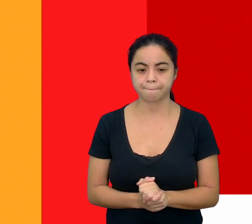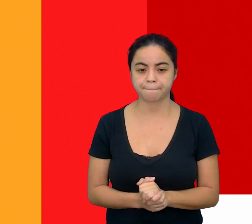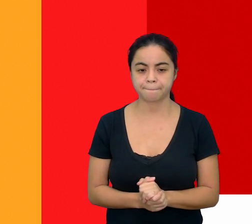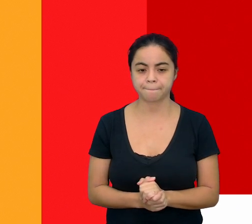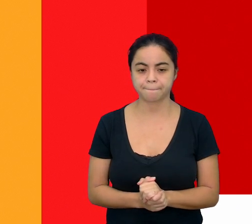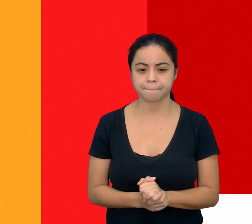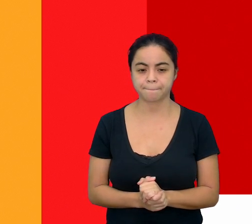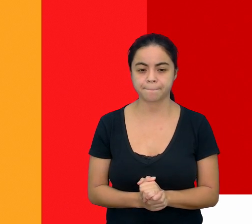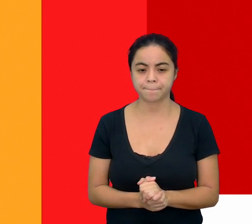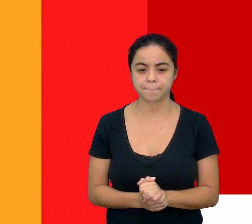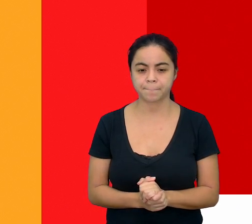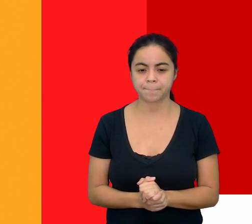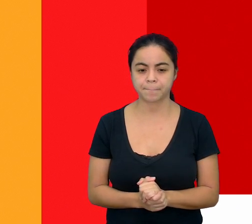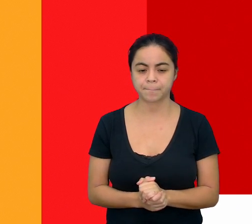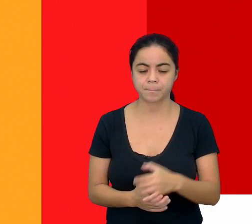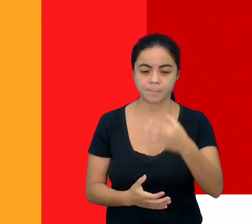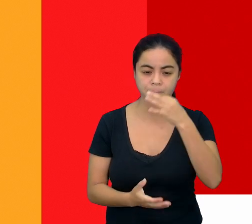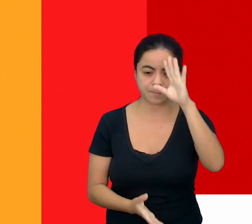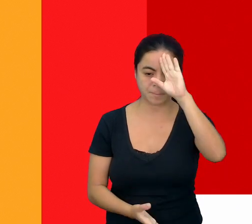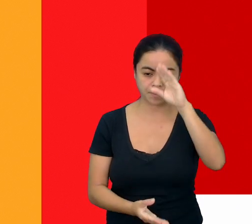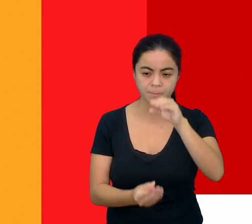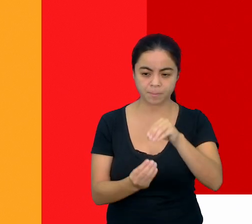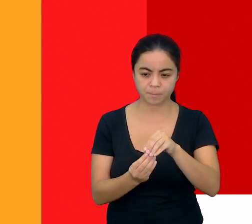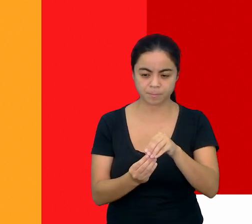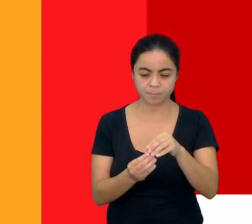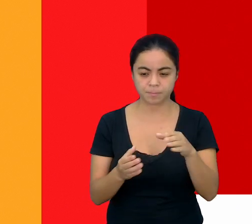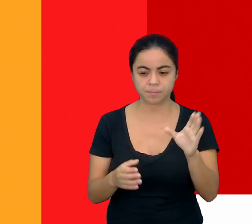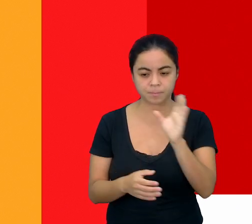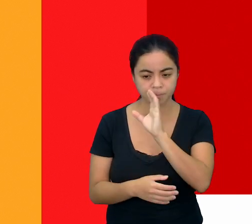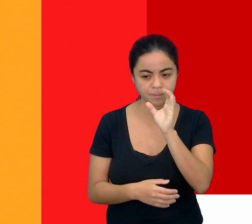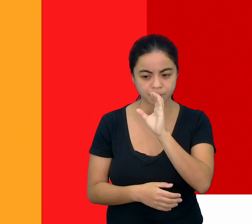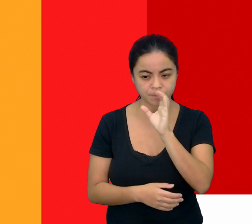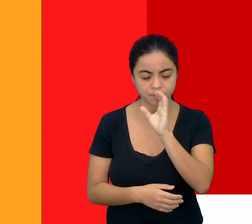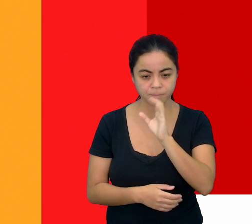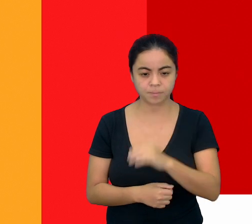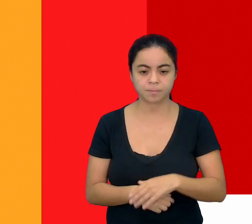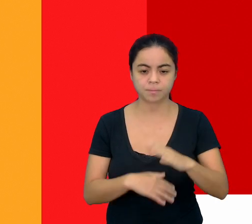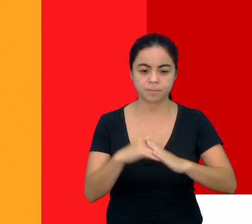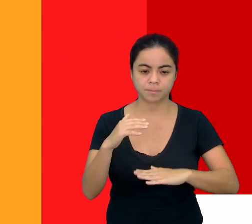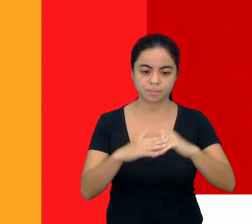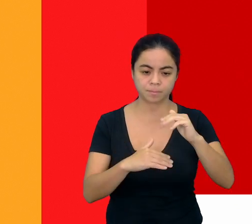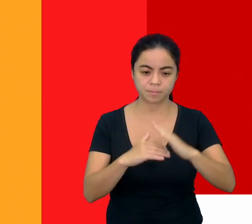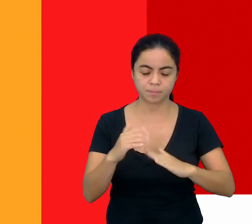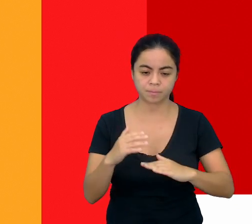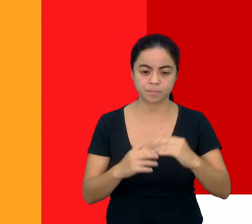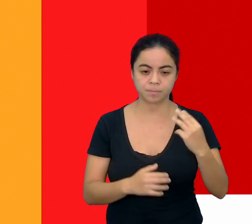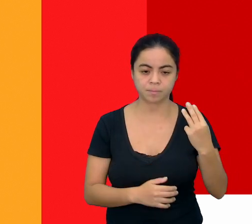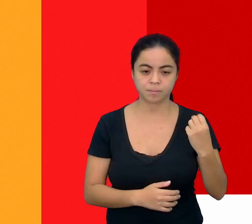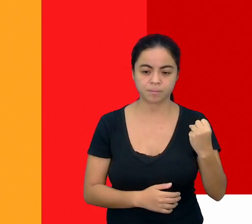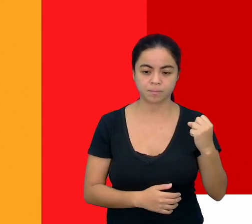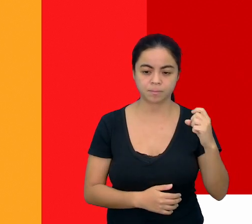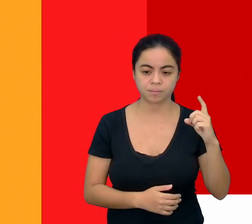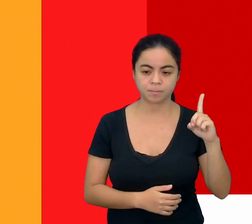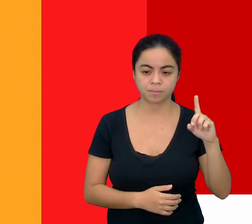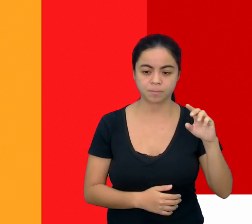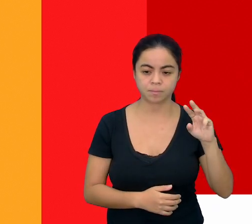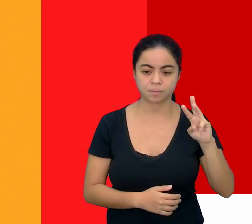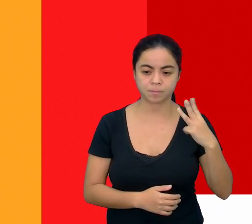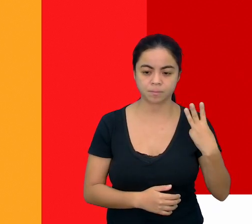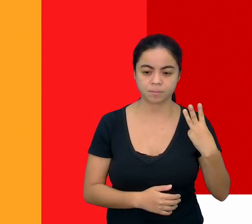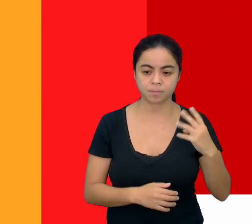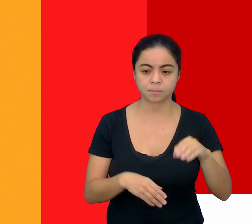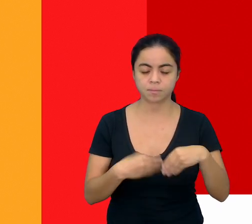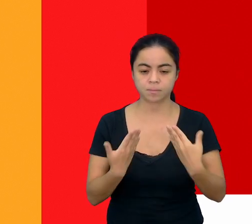comentaremos brevemente sobre as habilidades que são contempladas na sequência didática 3 e mais como